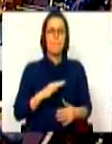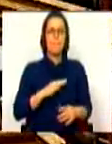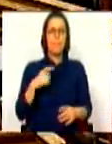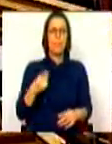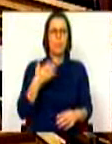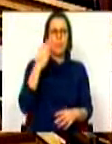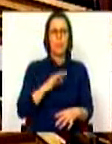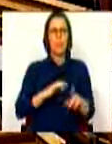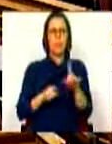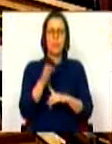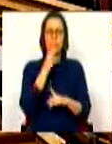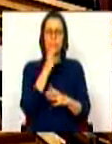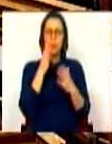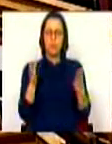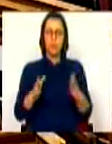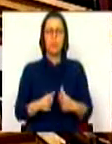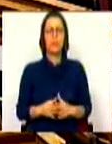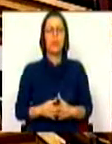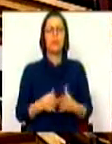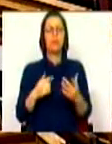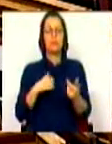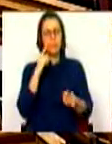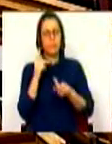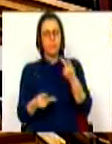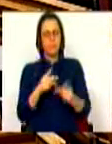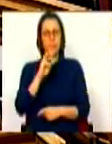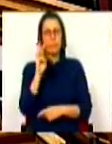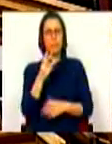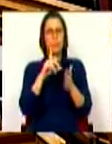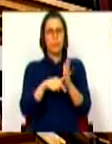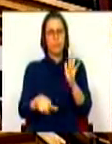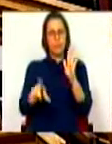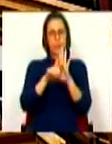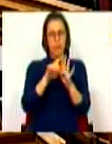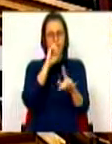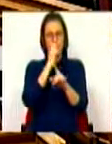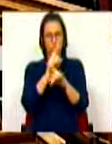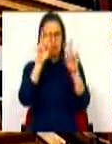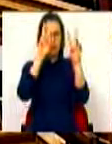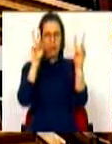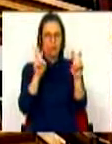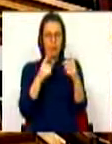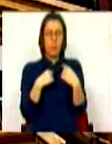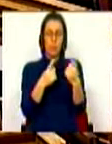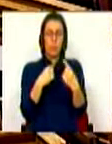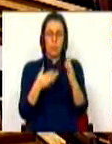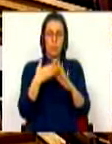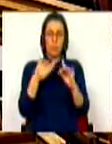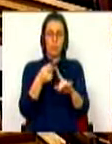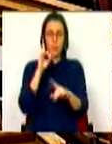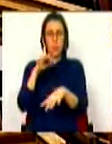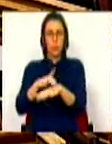Senhor Presidente, senhoras e senhores deputados, estamos a apreciar três projetos de lei sobre o mesmo tema, transporte não urgente de